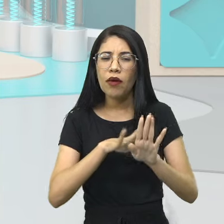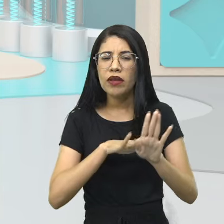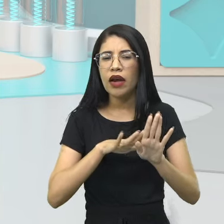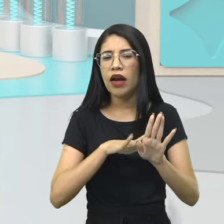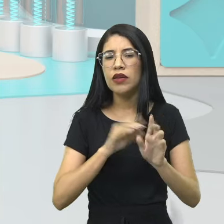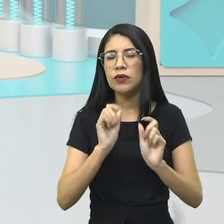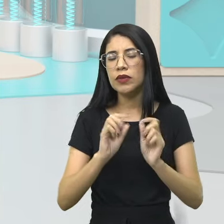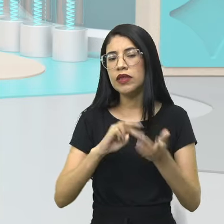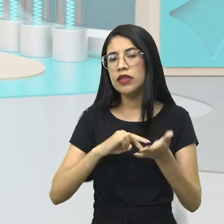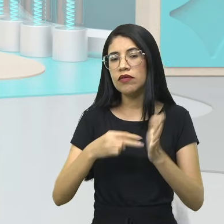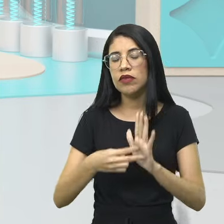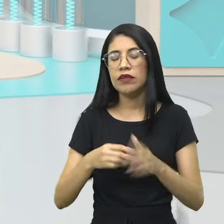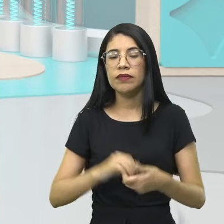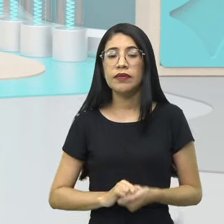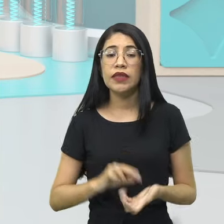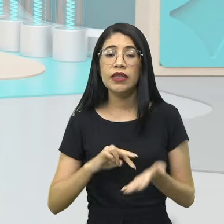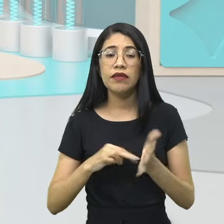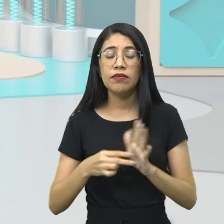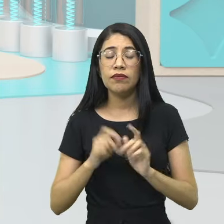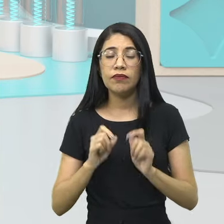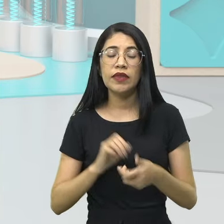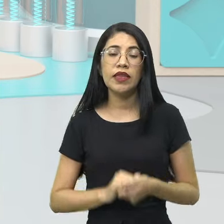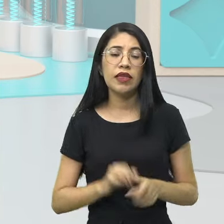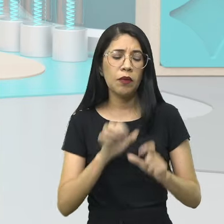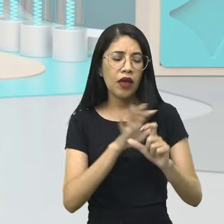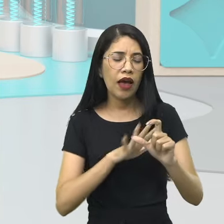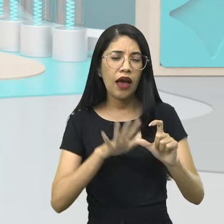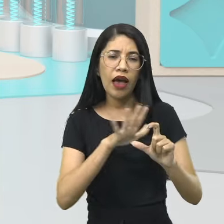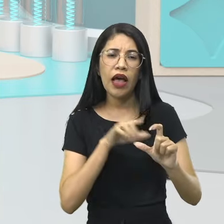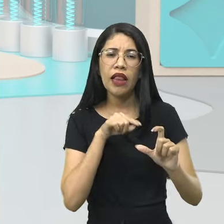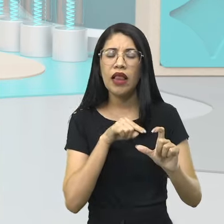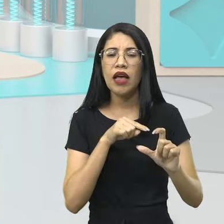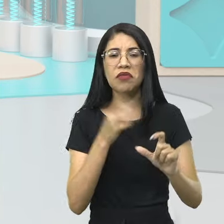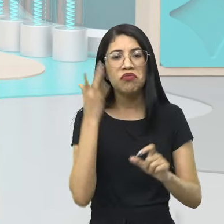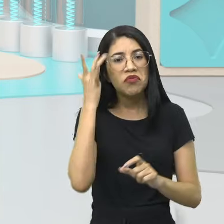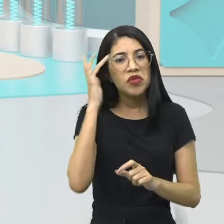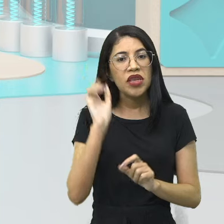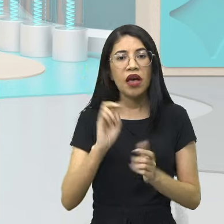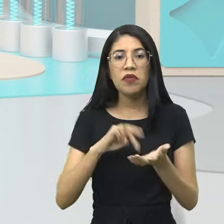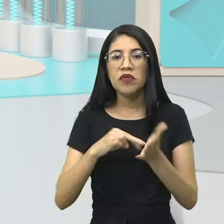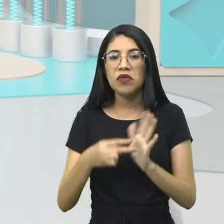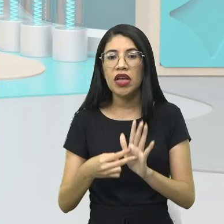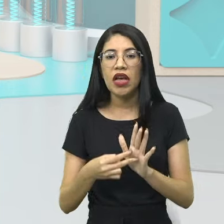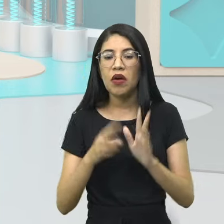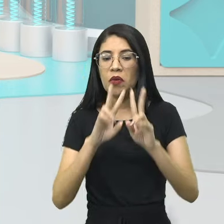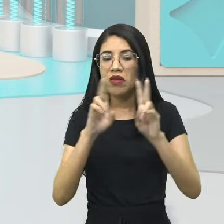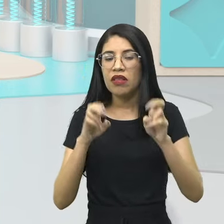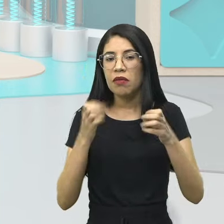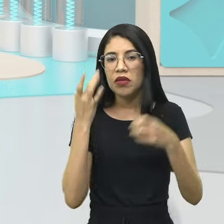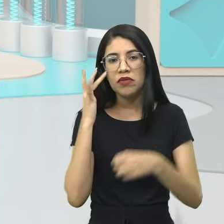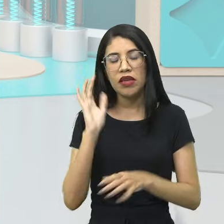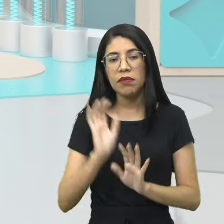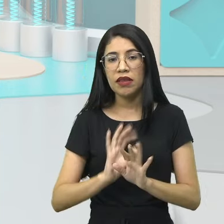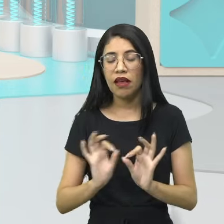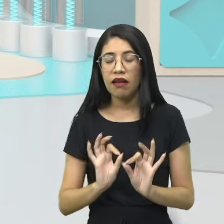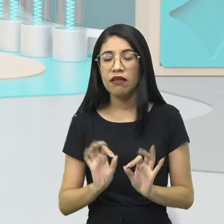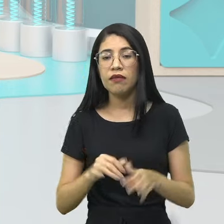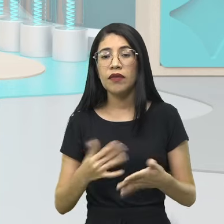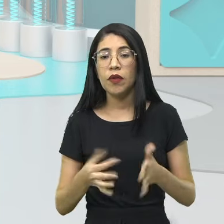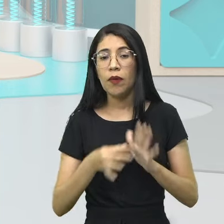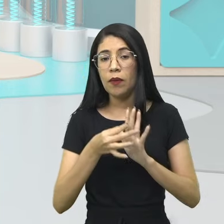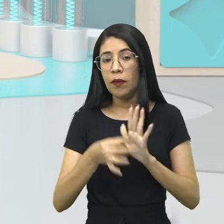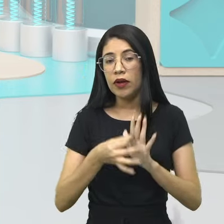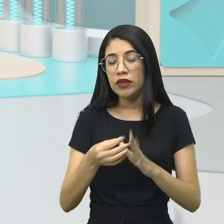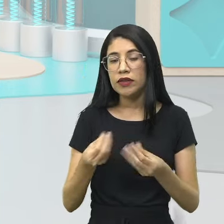isso, professor? Se você pegou uma charge, não entendeu e não tem conhecimento sobre aquele assunto que a charge está fazendo a sátira ali,